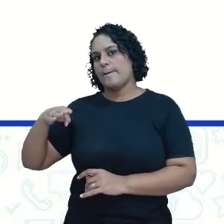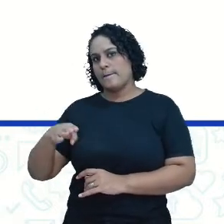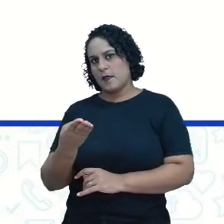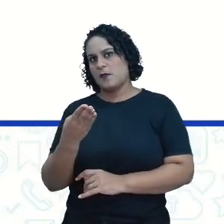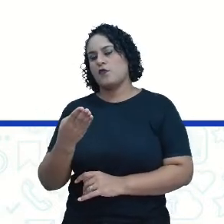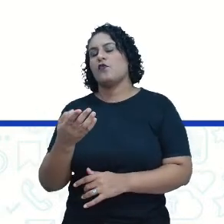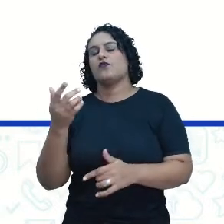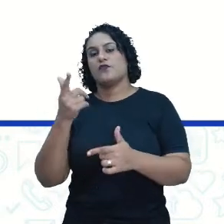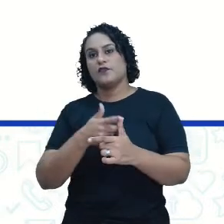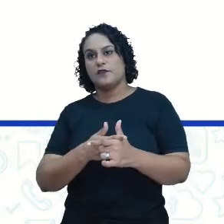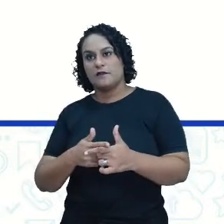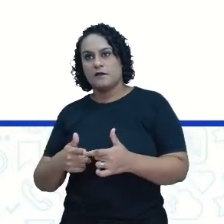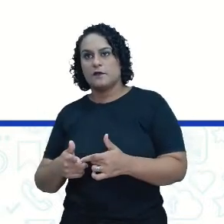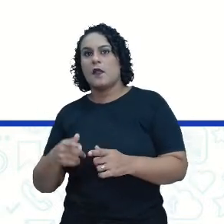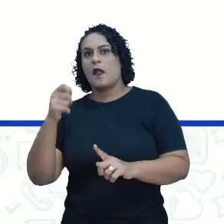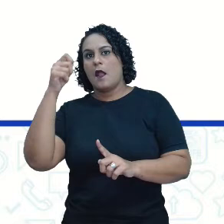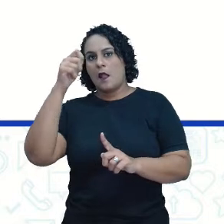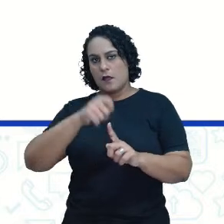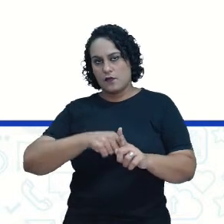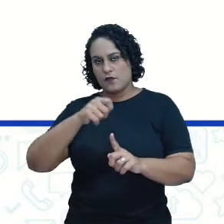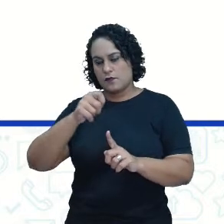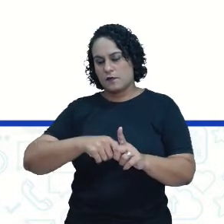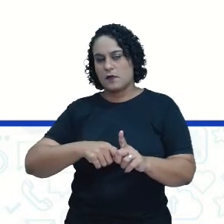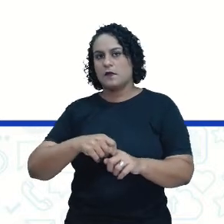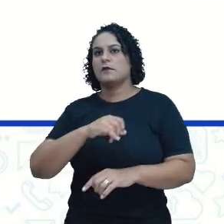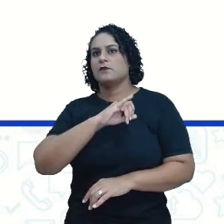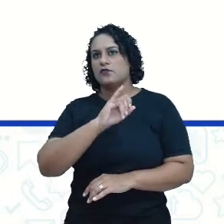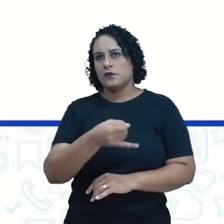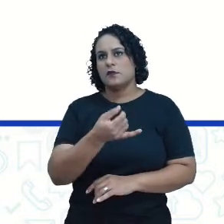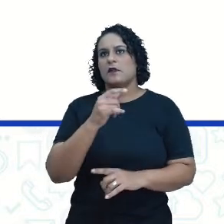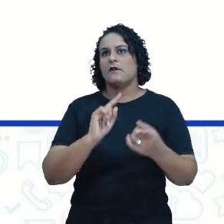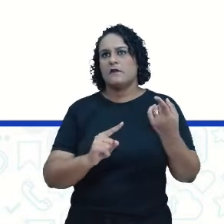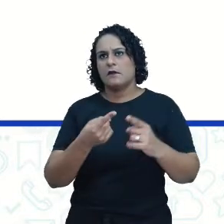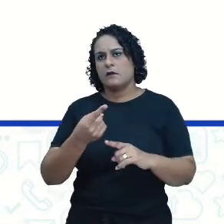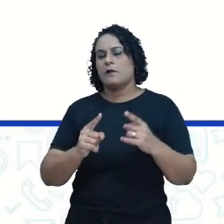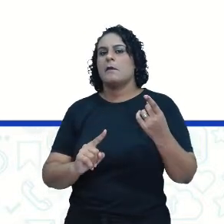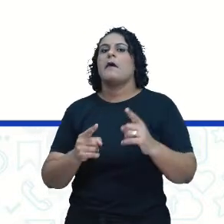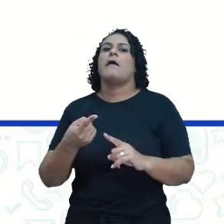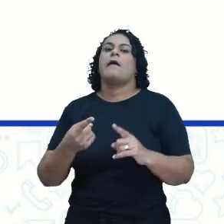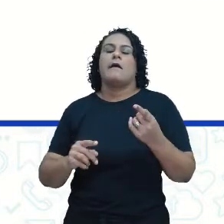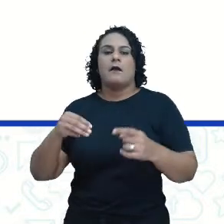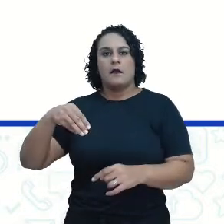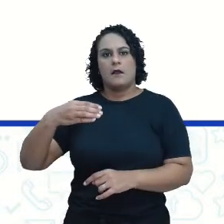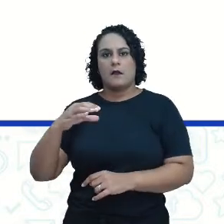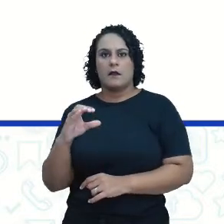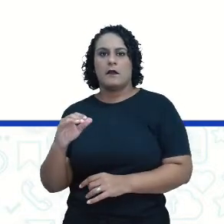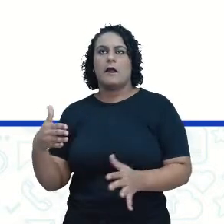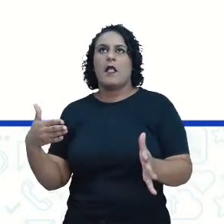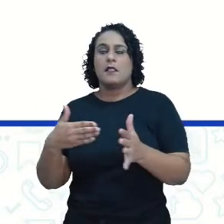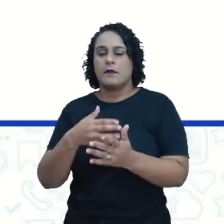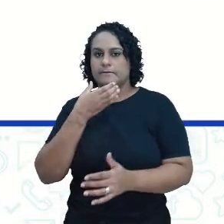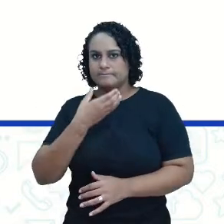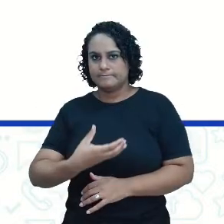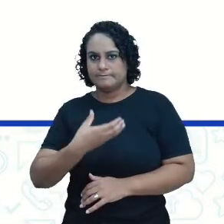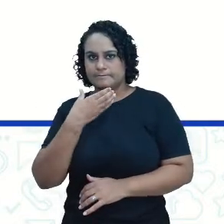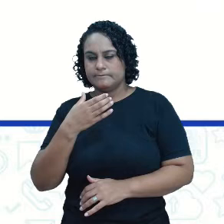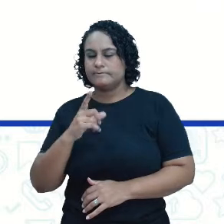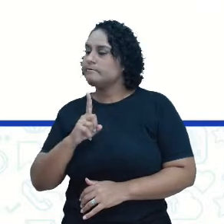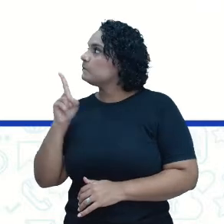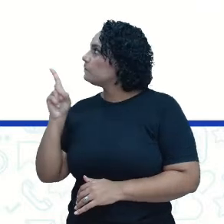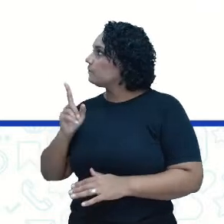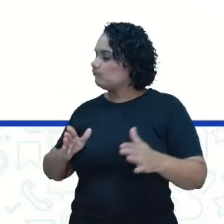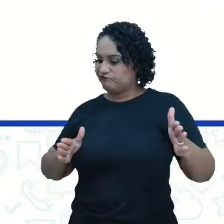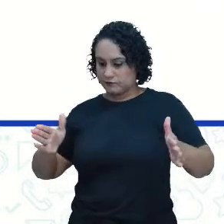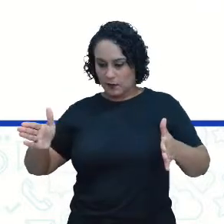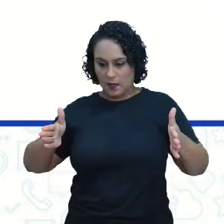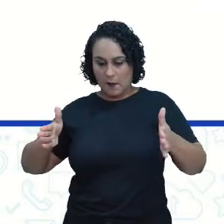aí nos meses do nosso calendário. Então, janeiro, fevereiro, março, até dezembro, tá? Então, durante esse